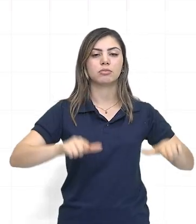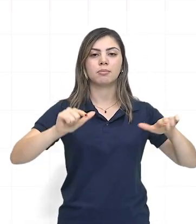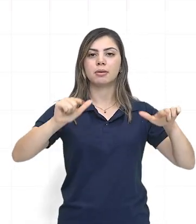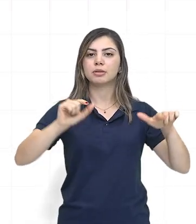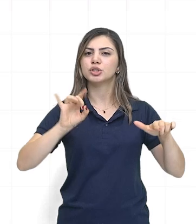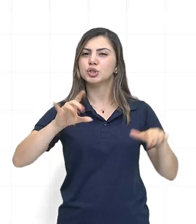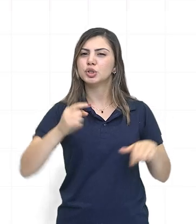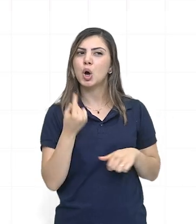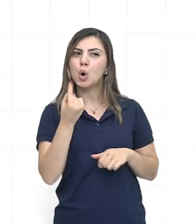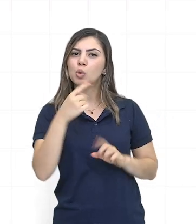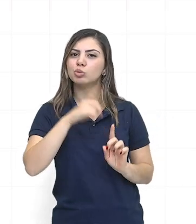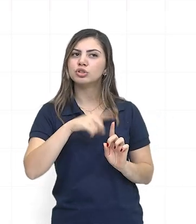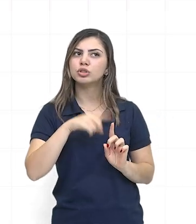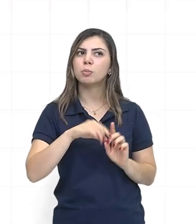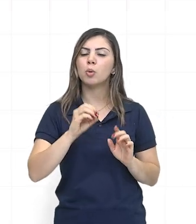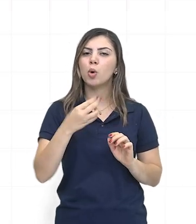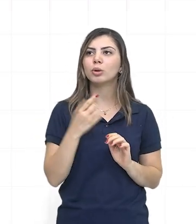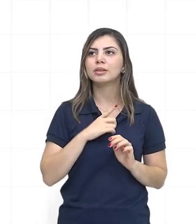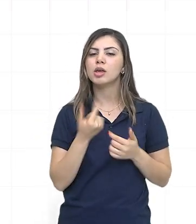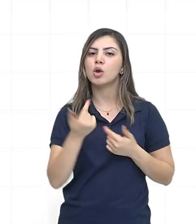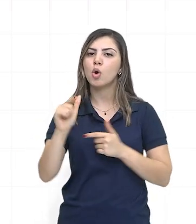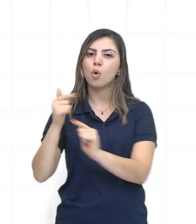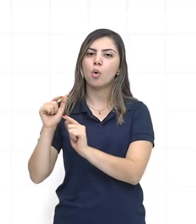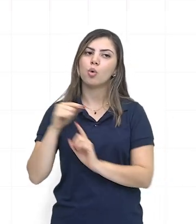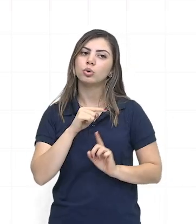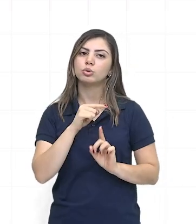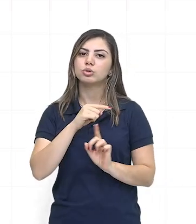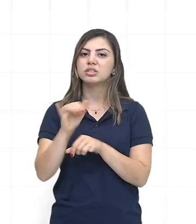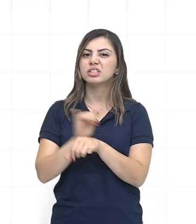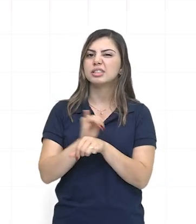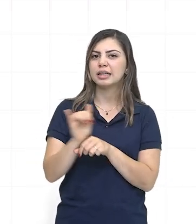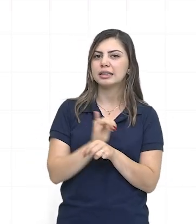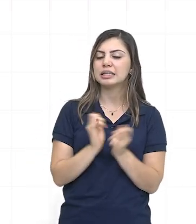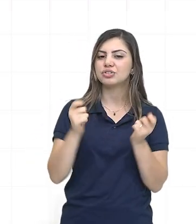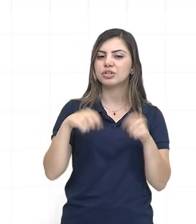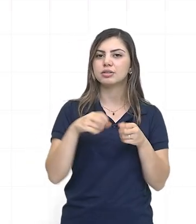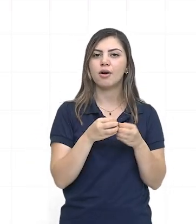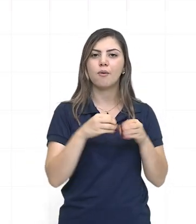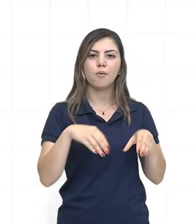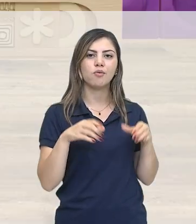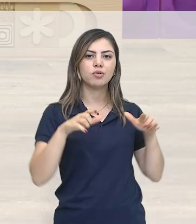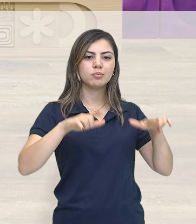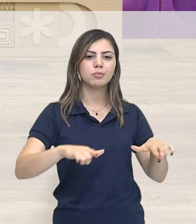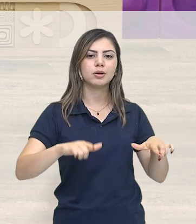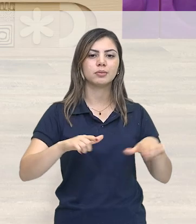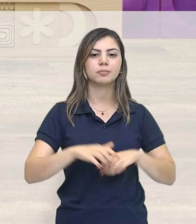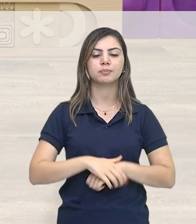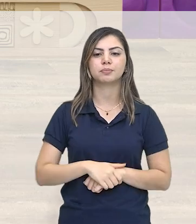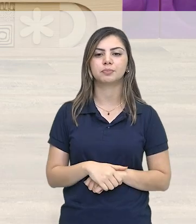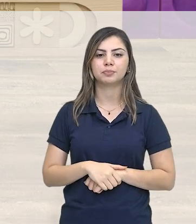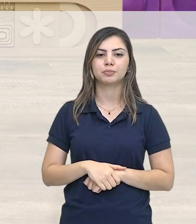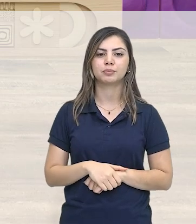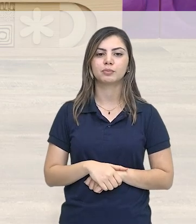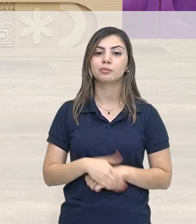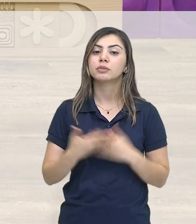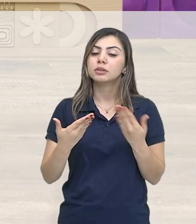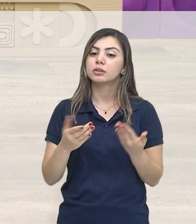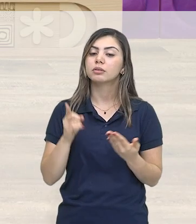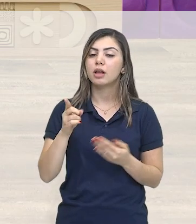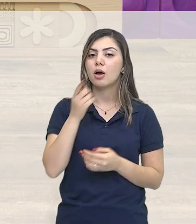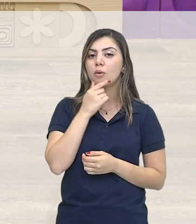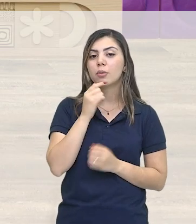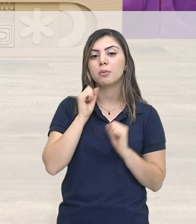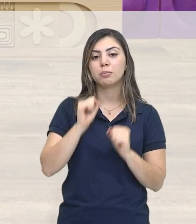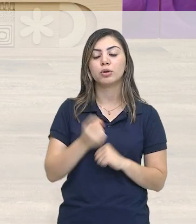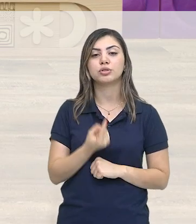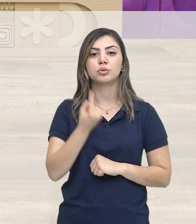uma maneira ou tem outras maneiras também dele acomodar esses ovos na bandeja? Vejam aqui comigo. Ele poderia ter